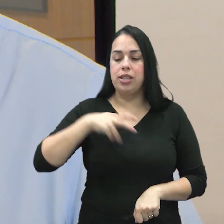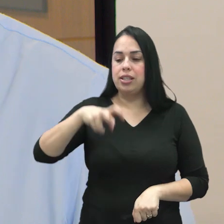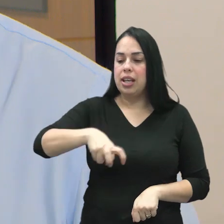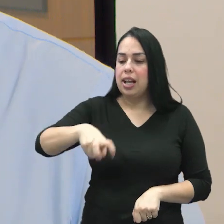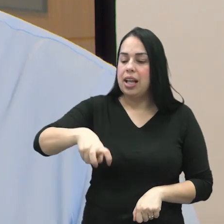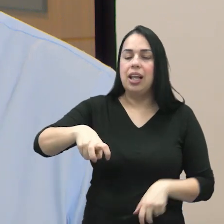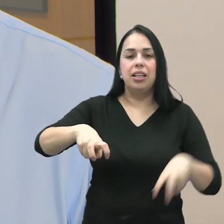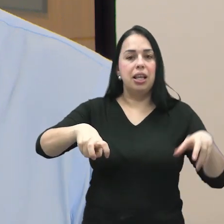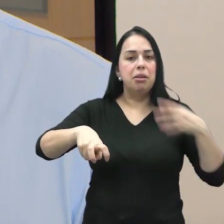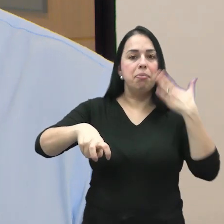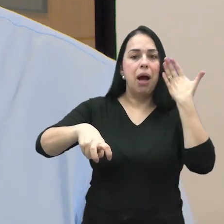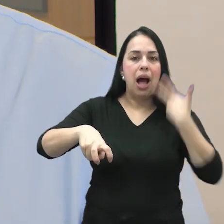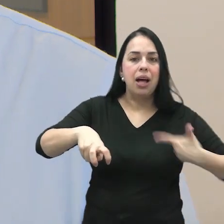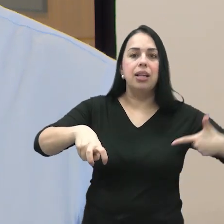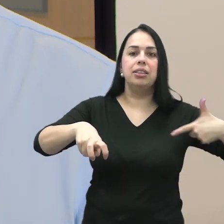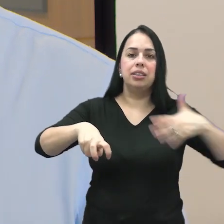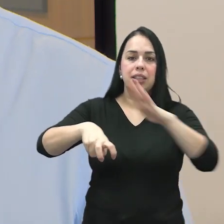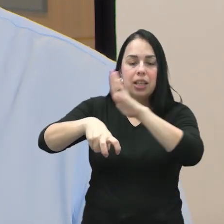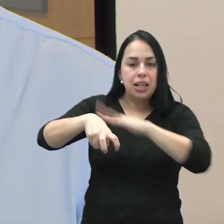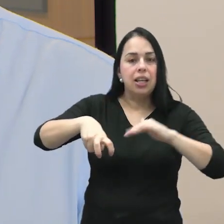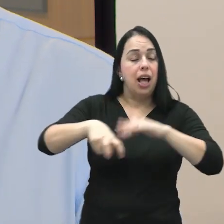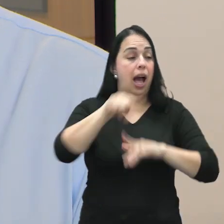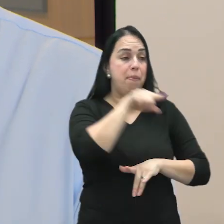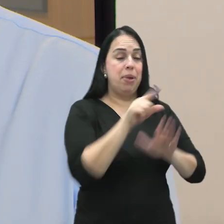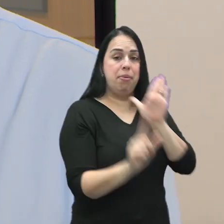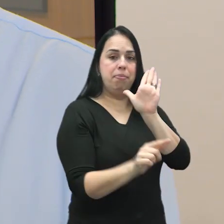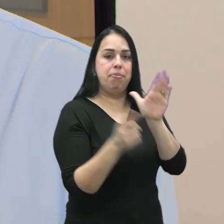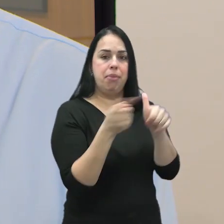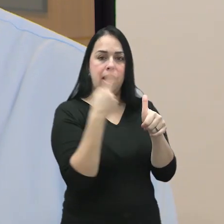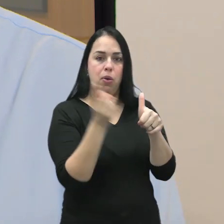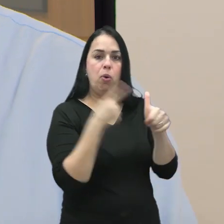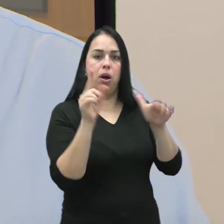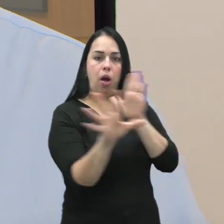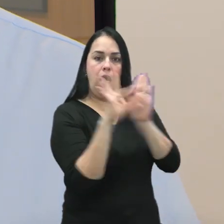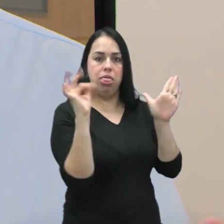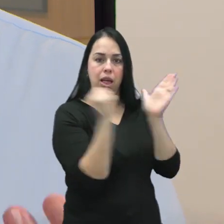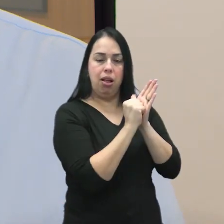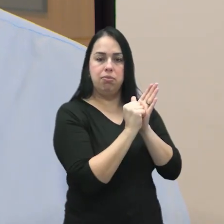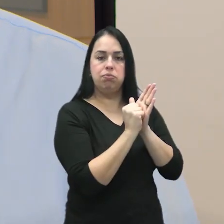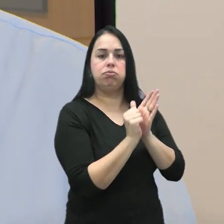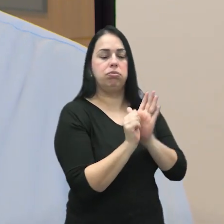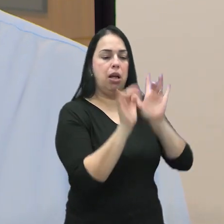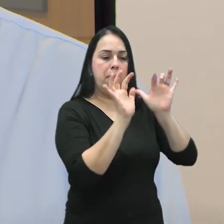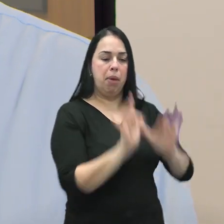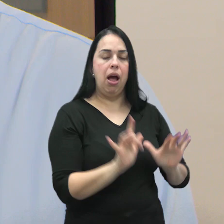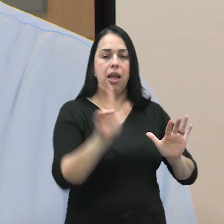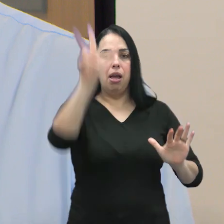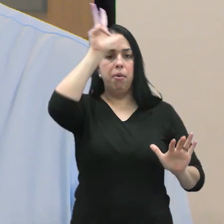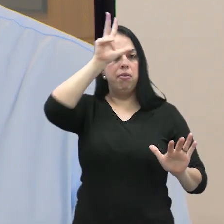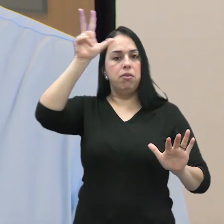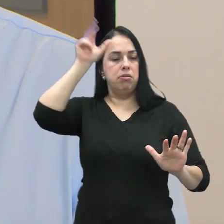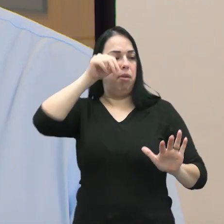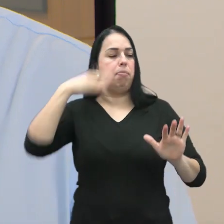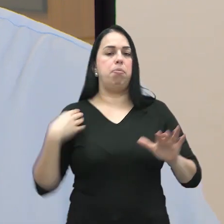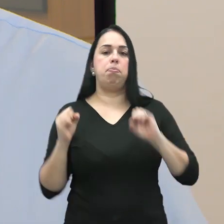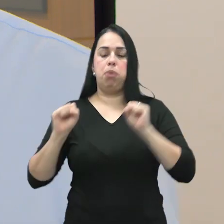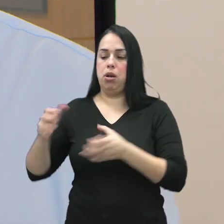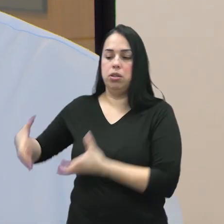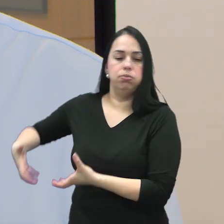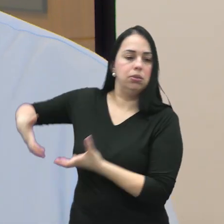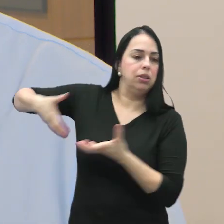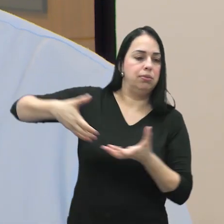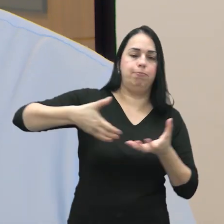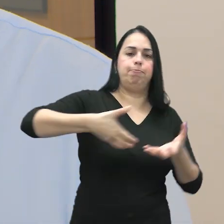dos animais, que querem ajudar, não têm condição, serão cadastradas e através desse cadastro a prefeitura